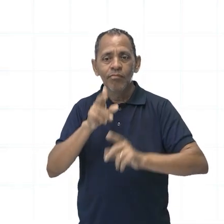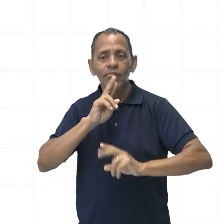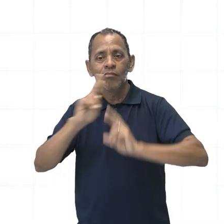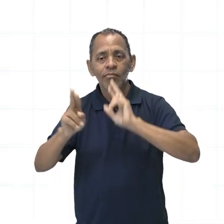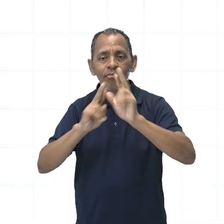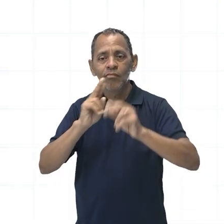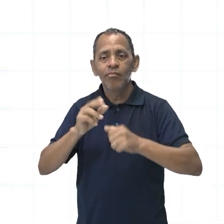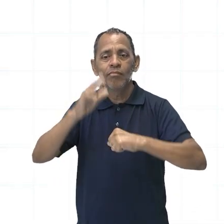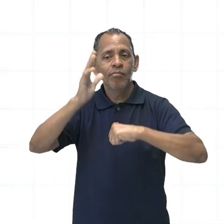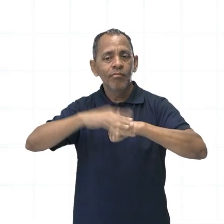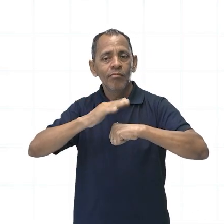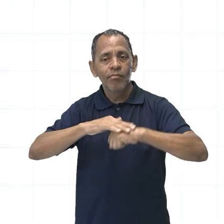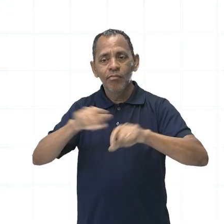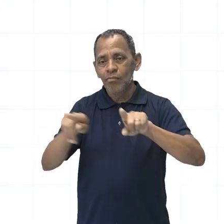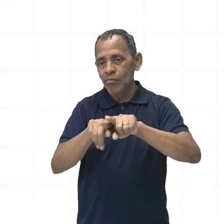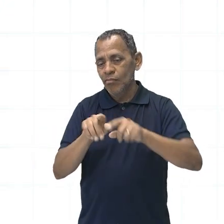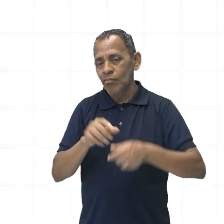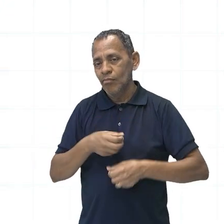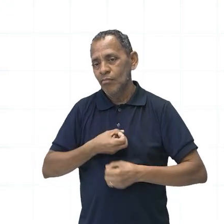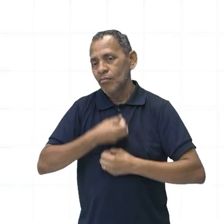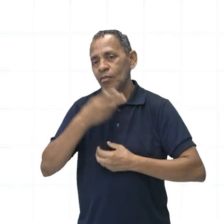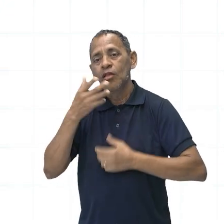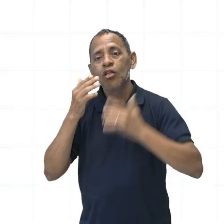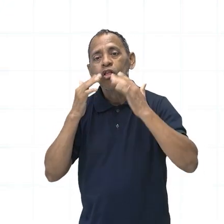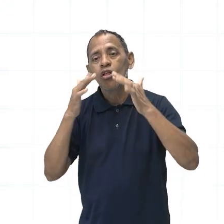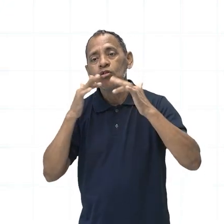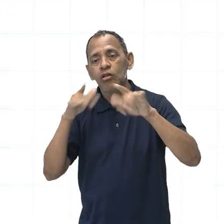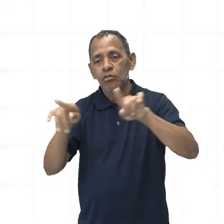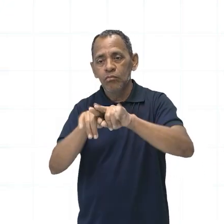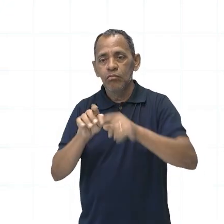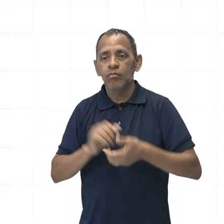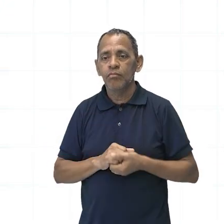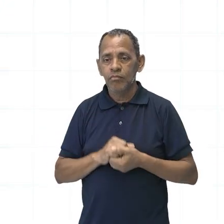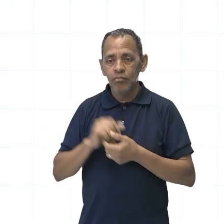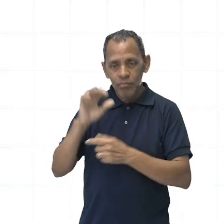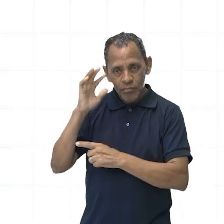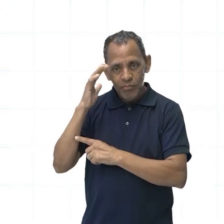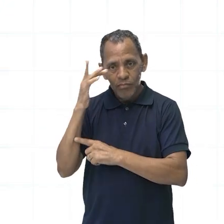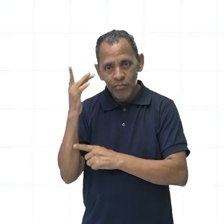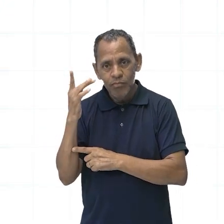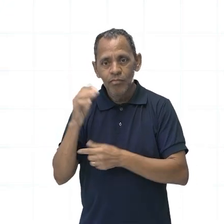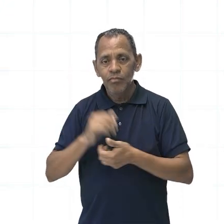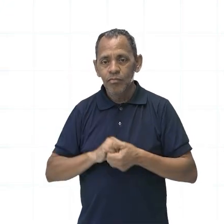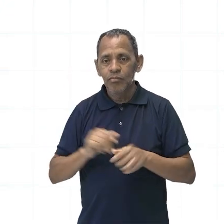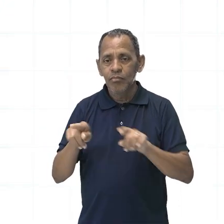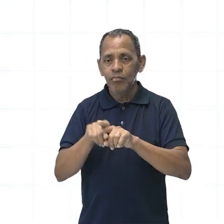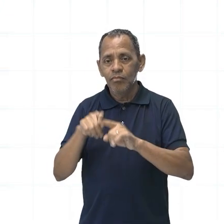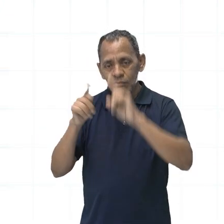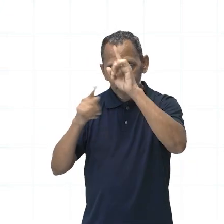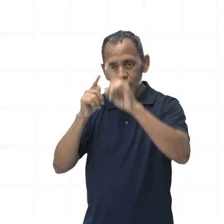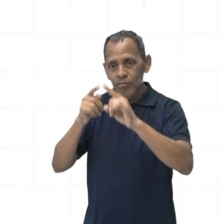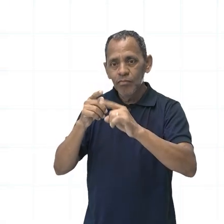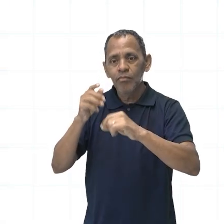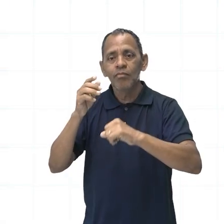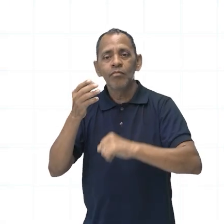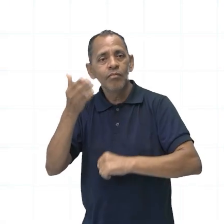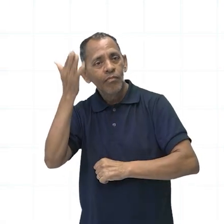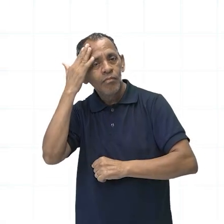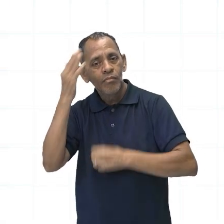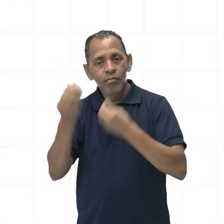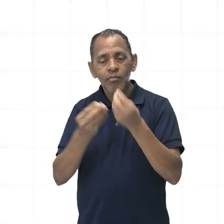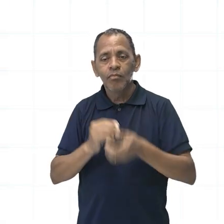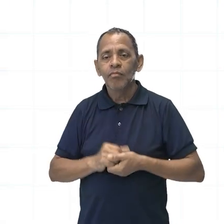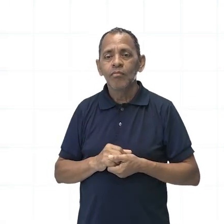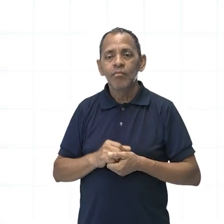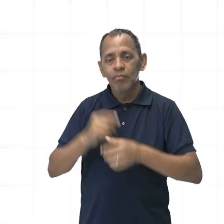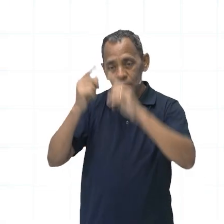maneira autêntica às situações e aos colegas de cena. A improvisação pode ser entendida como um jogo criativo,